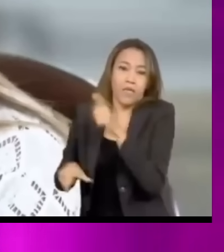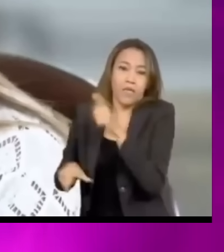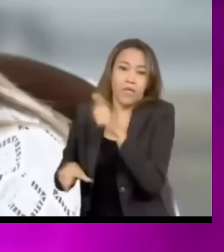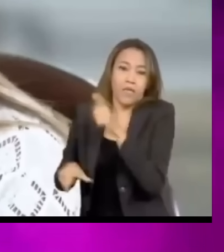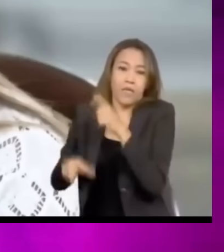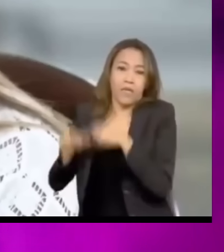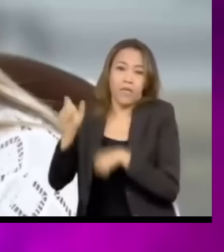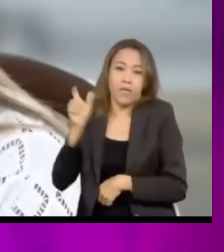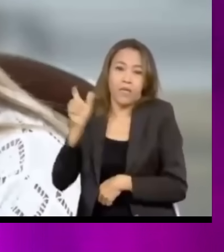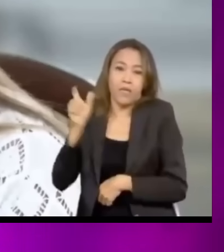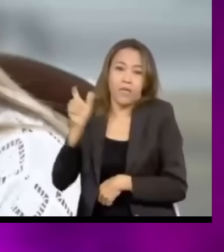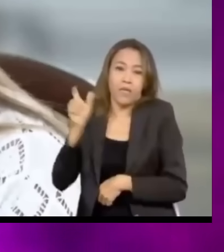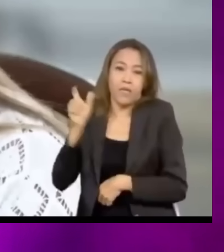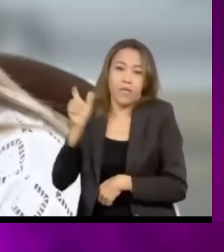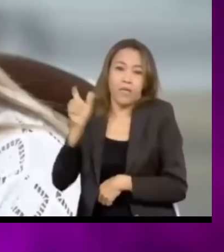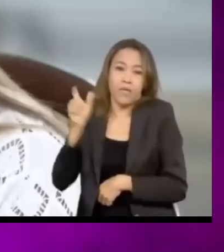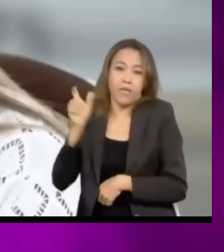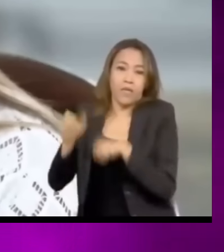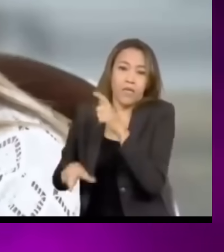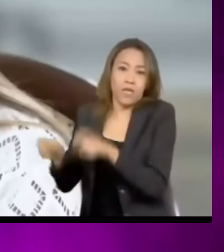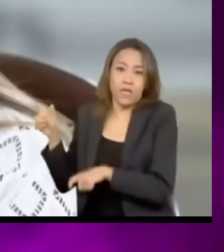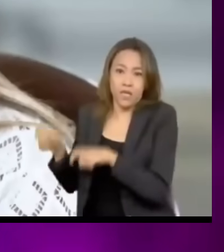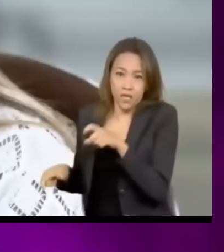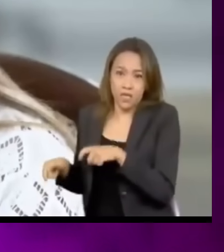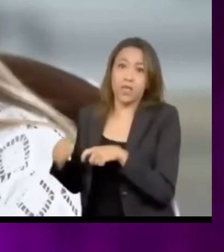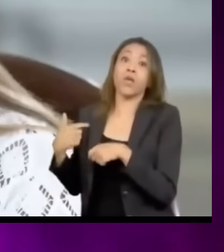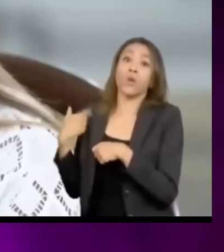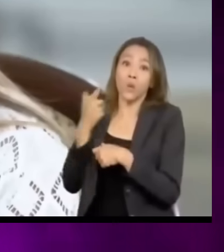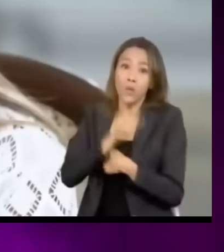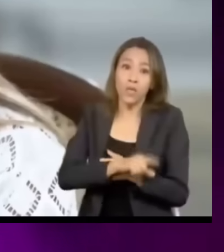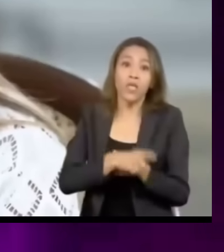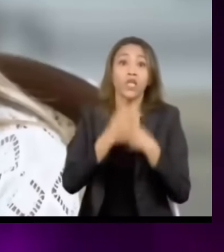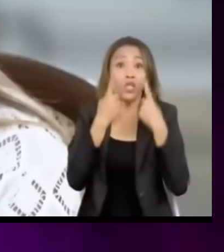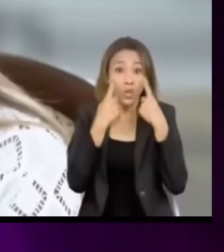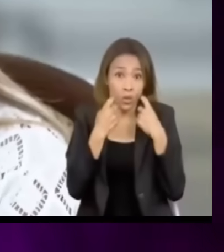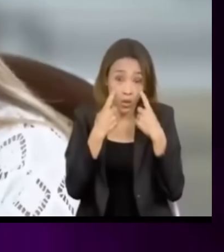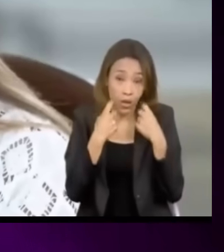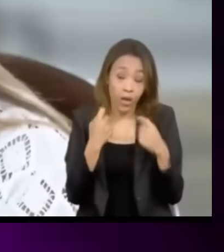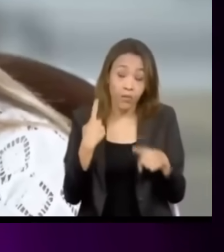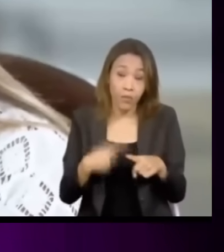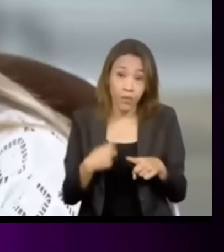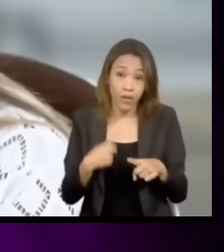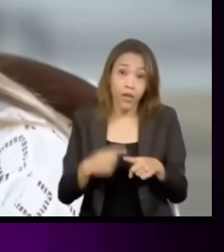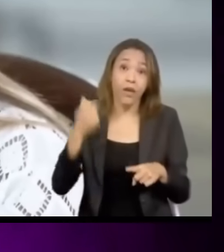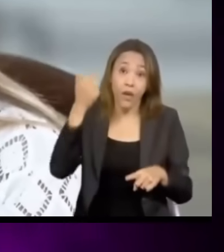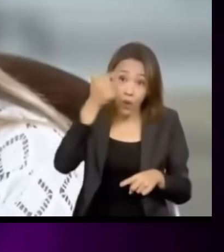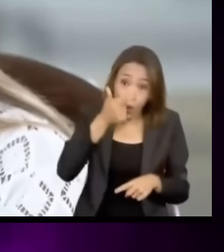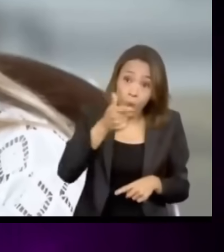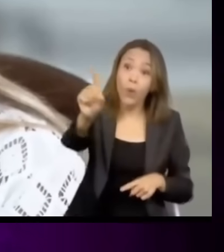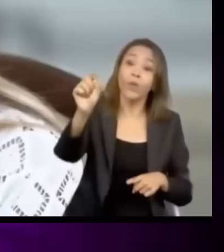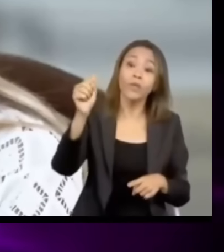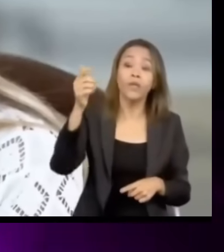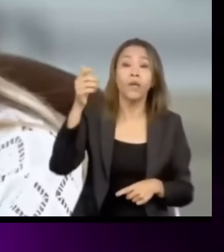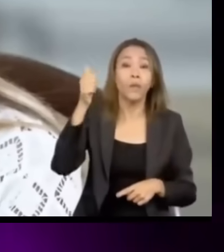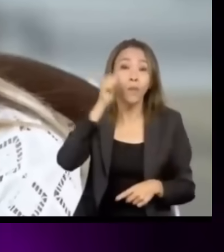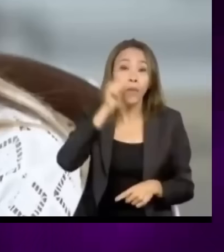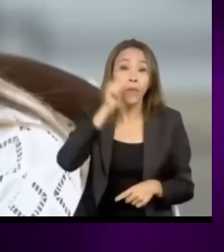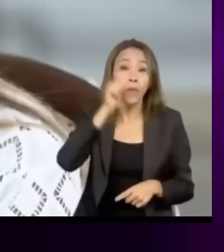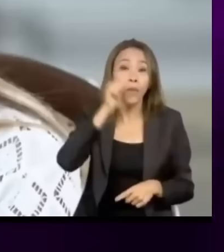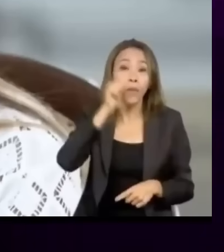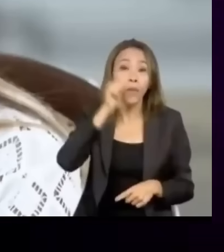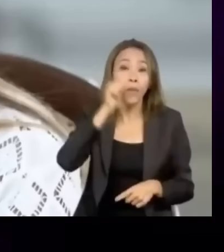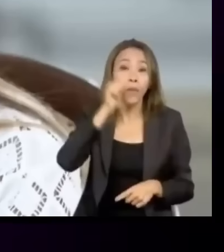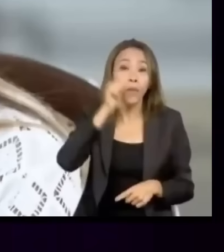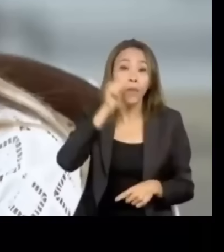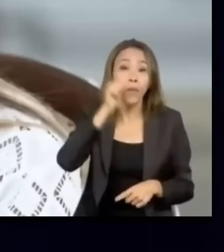não entendo porque ela fala chorar e rir de felicidade. Porque só uma outra mulher pra entender o que eu tava sentindo naquele momento. E